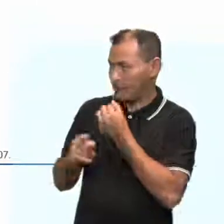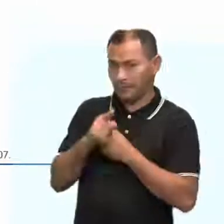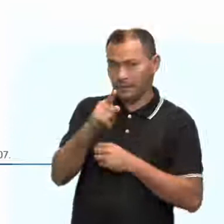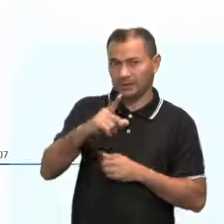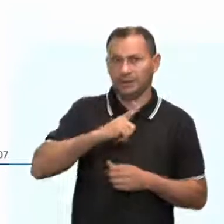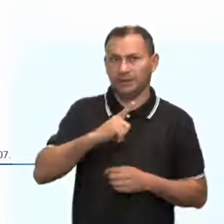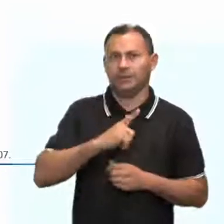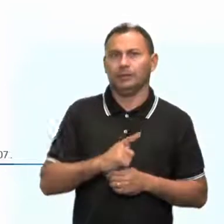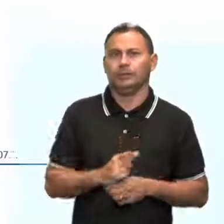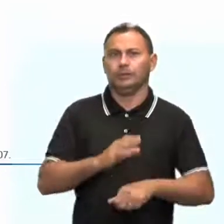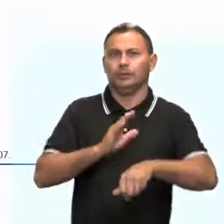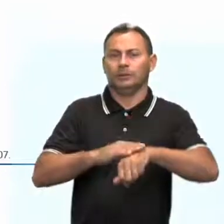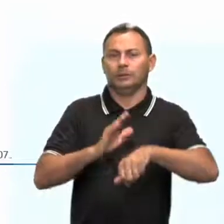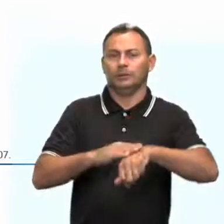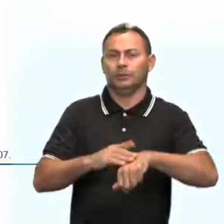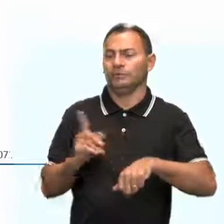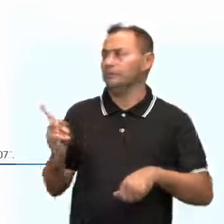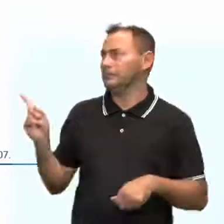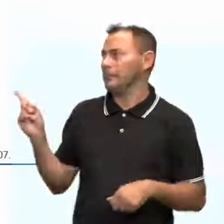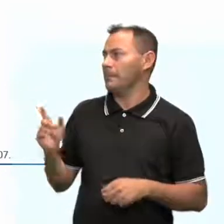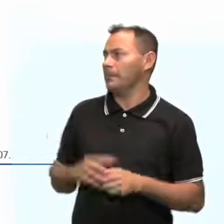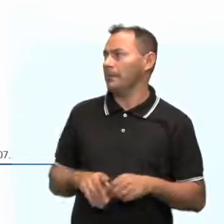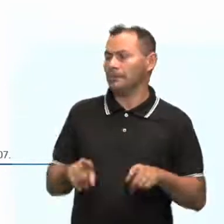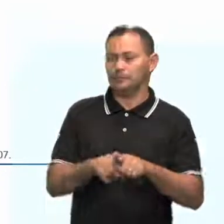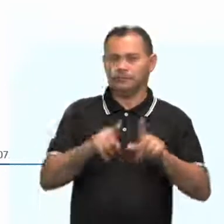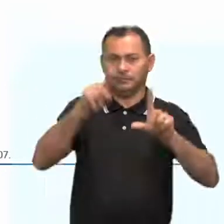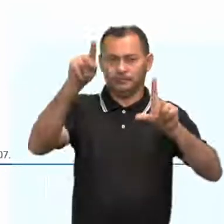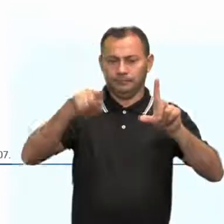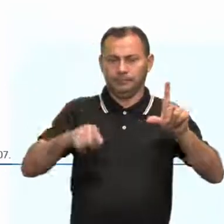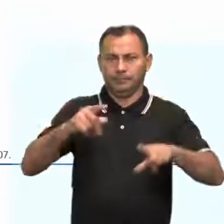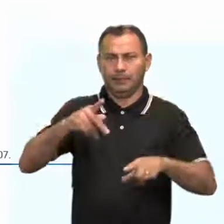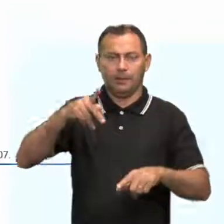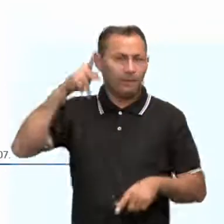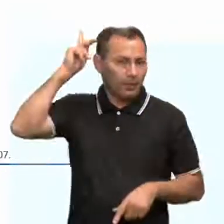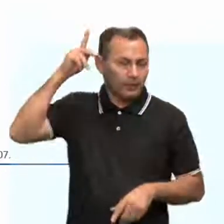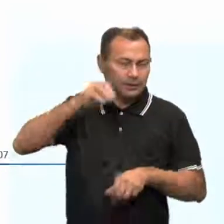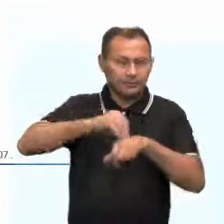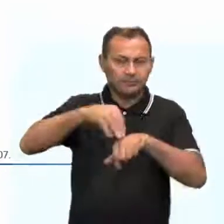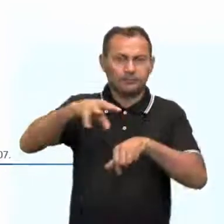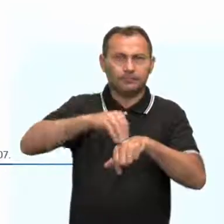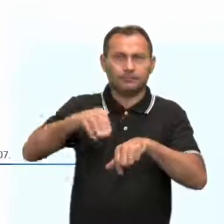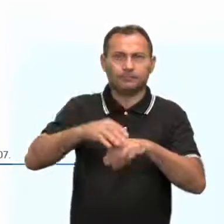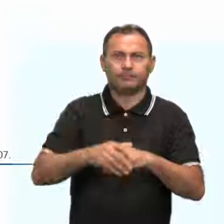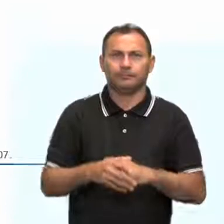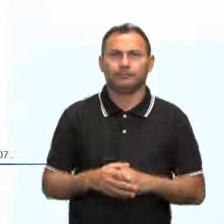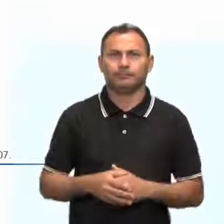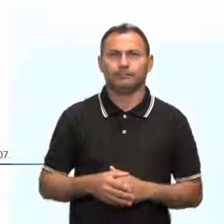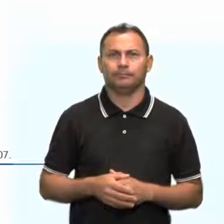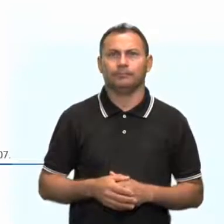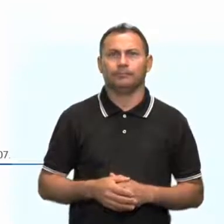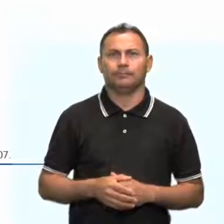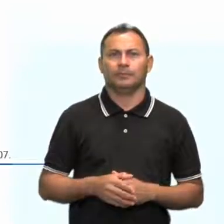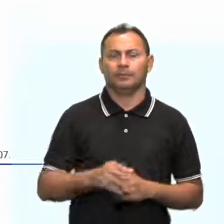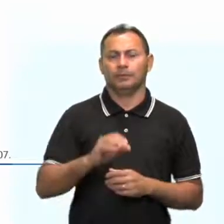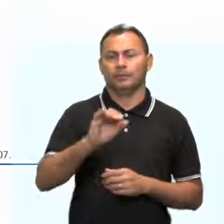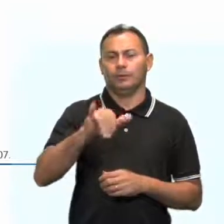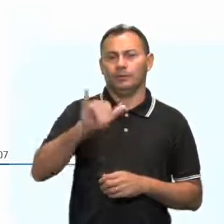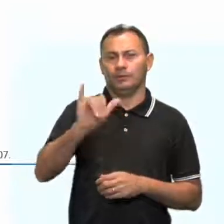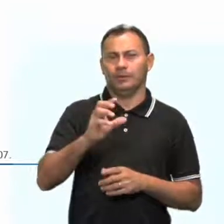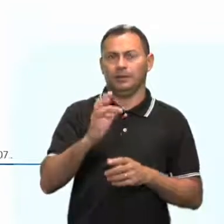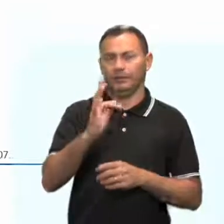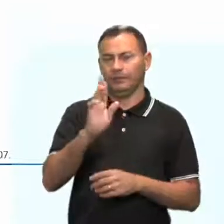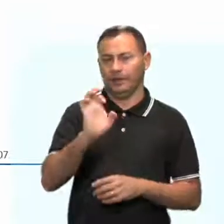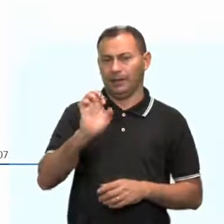tem o tempo e aqui a potência sendo transmitida e no eixo Y a